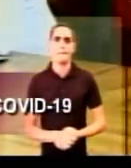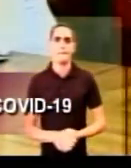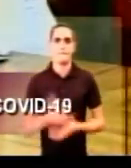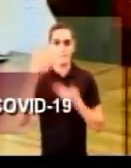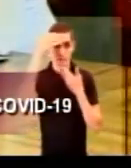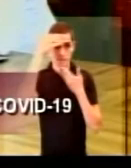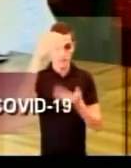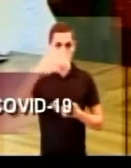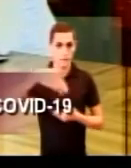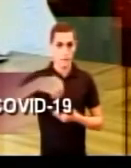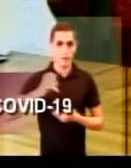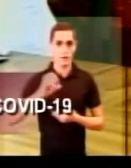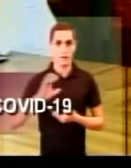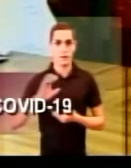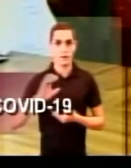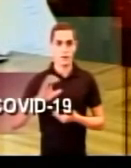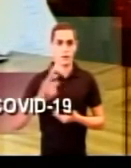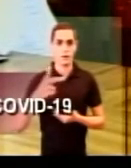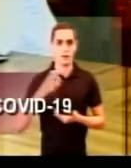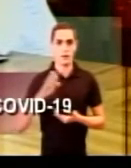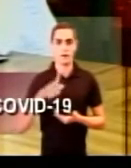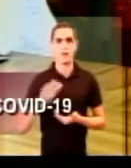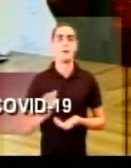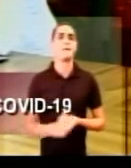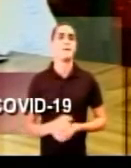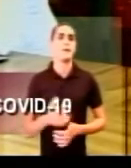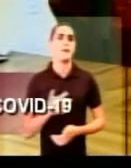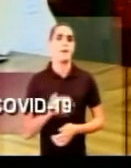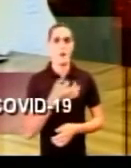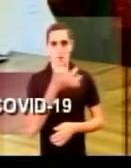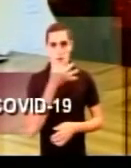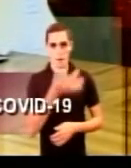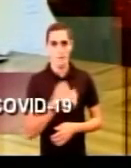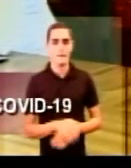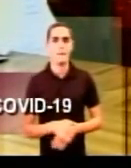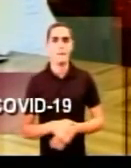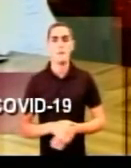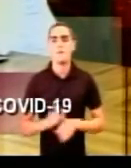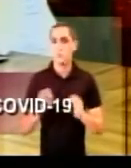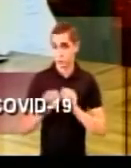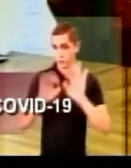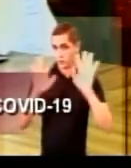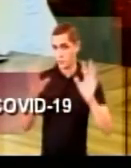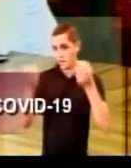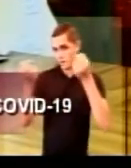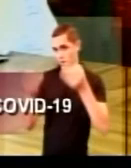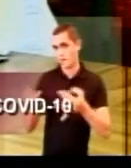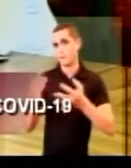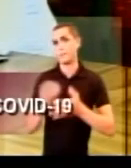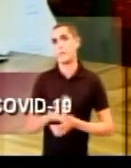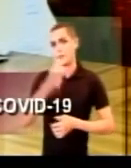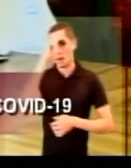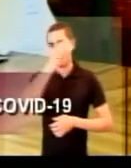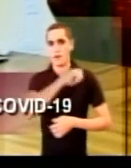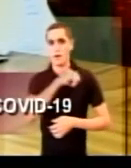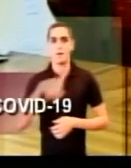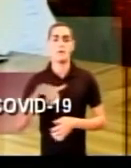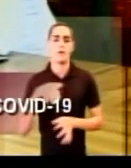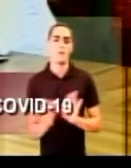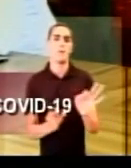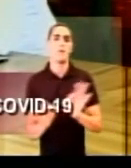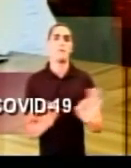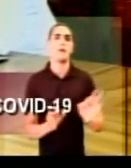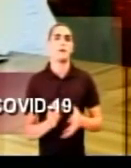Muito obrigado, Michela. Eu acho que ficou muito claro que Rio Preto tem um